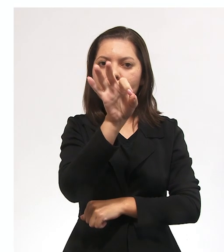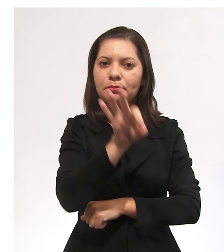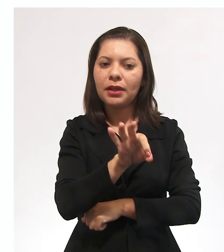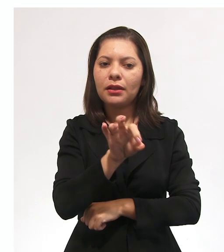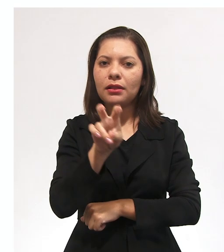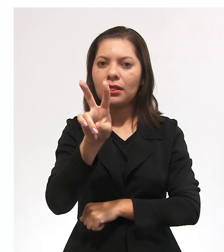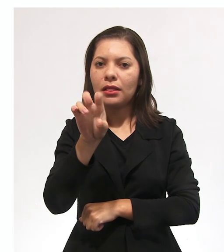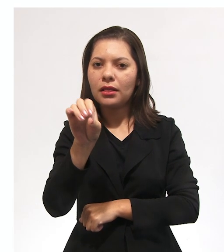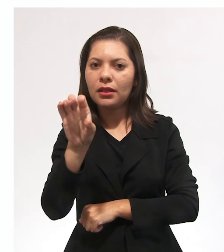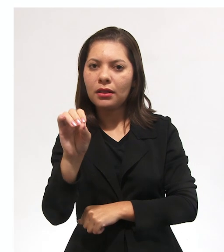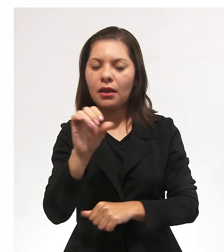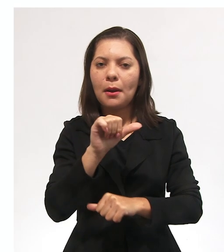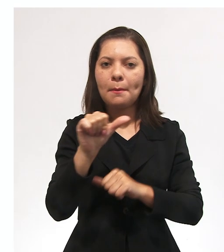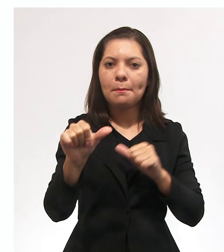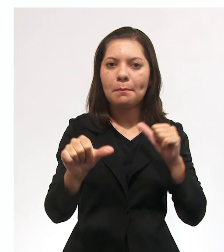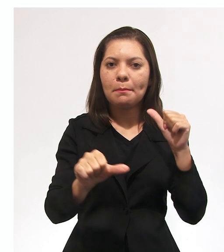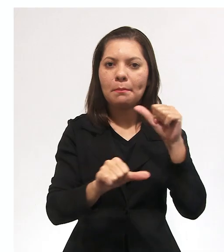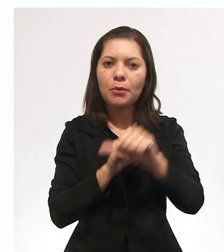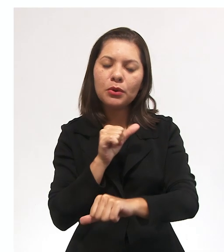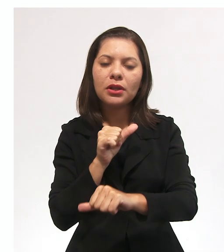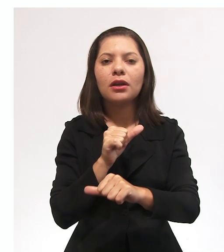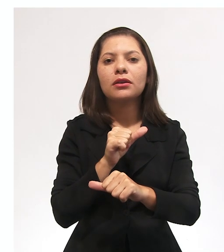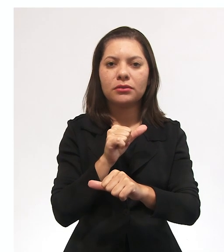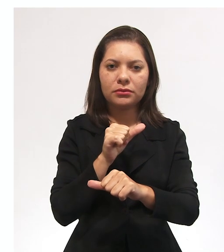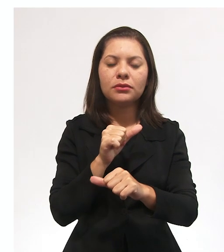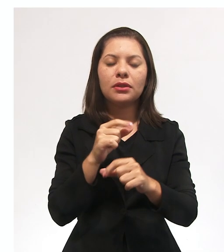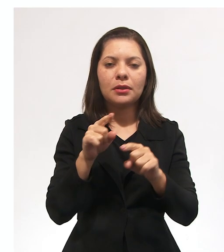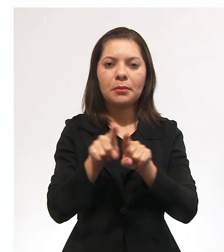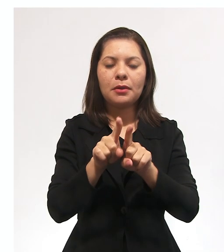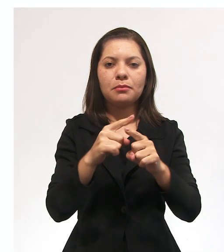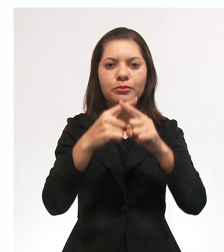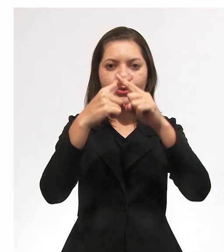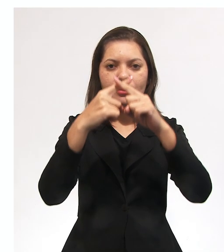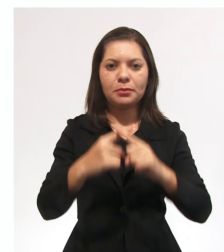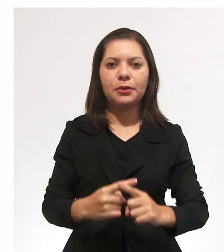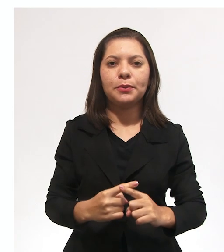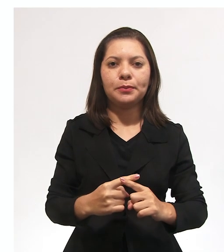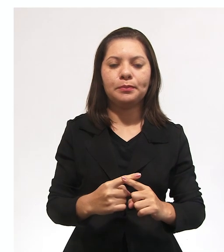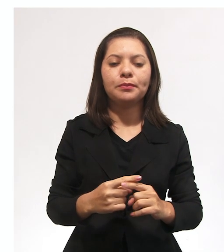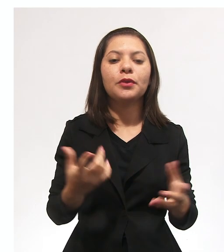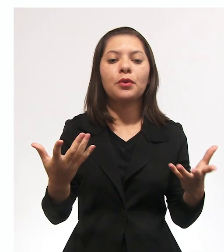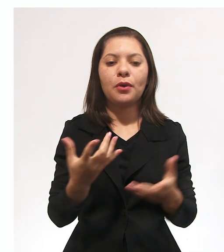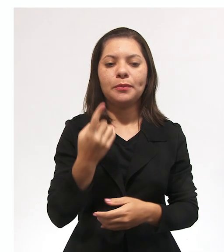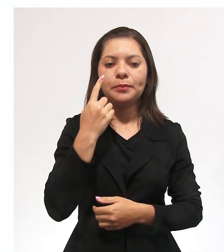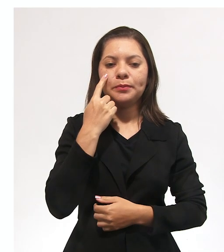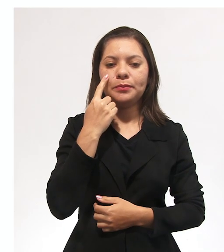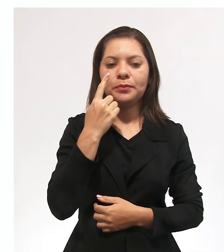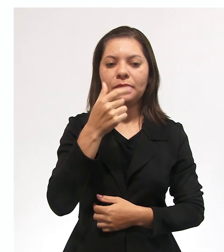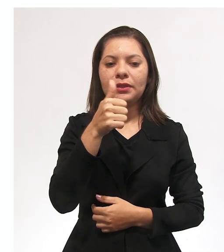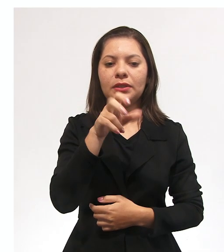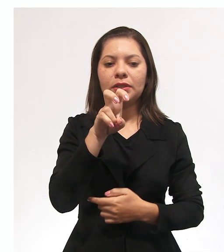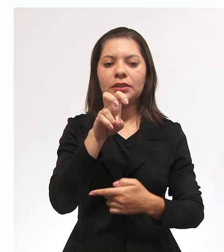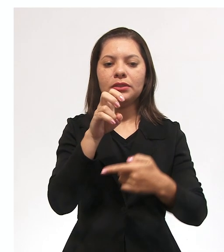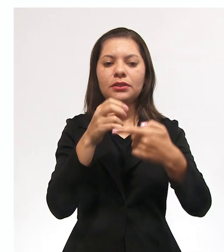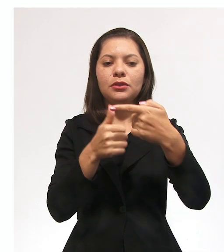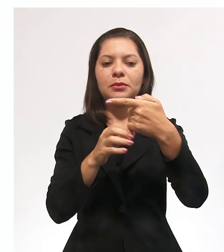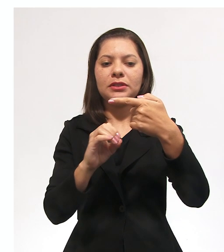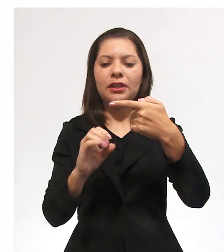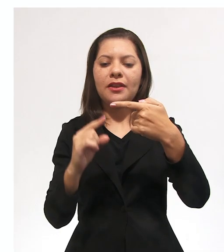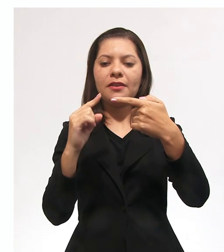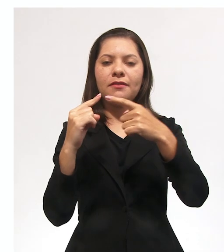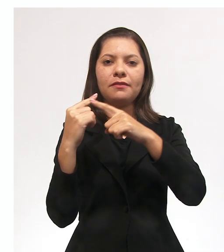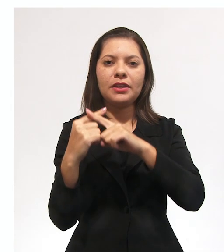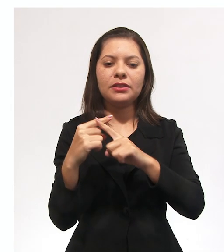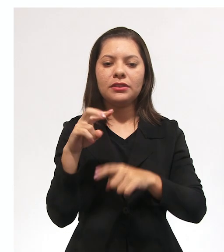transformando em fração, eu transformo essa porcentagem em fração e multiplico pelo valor. Então, a gente vai ter 15 sobre 100 vezes